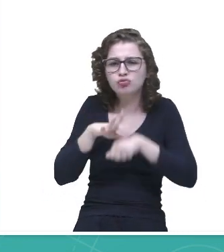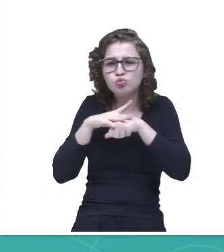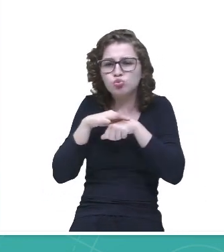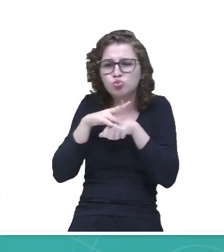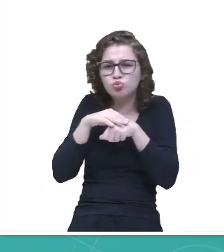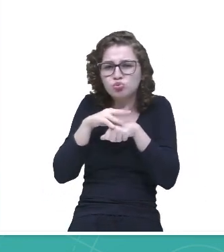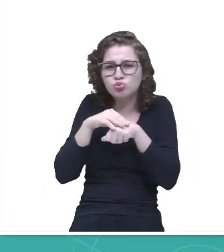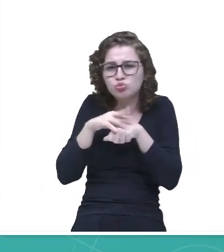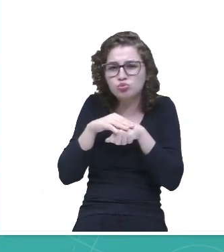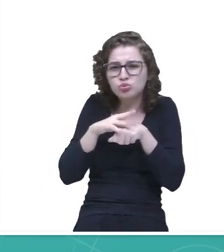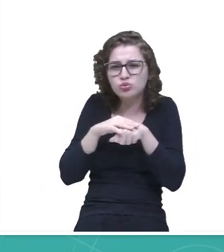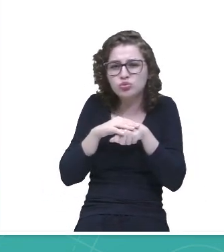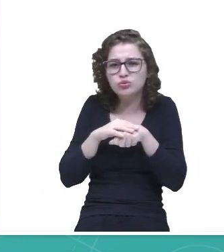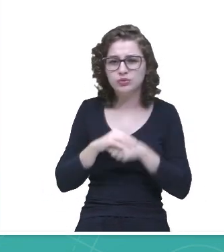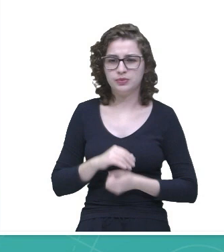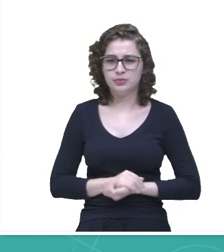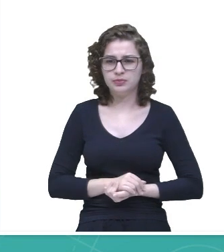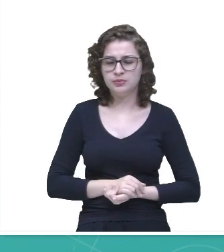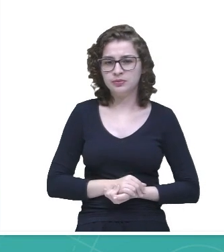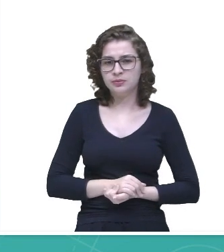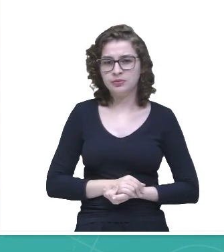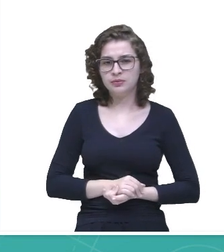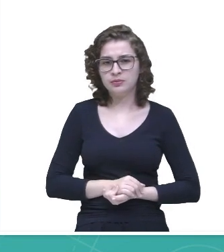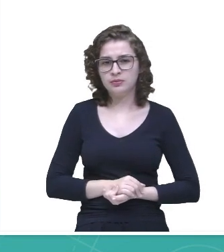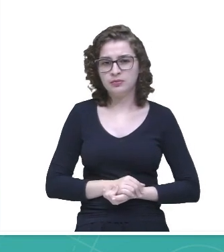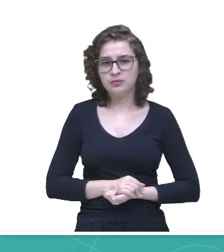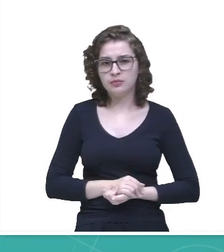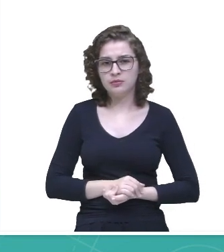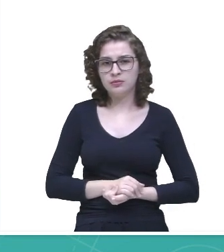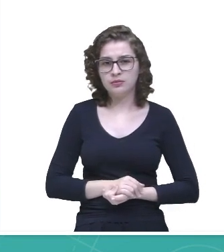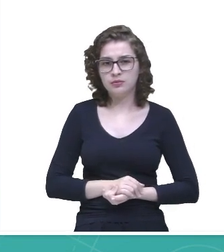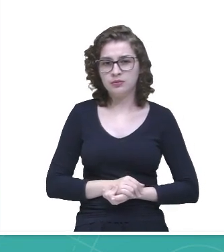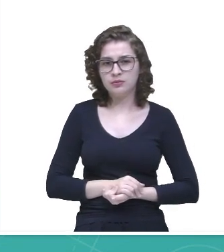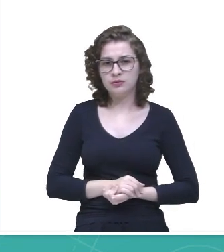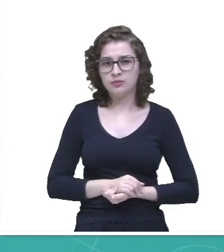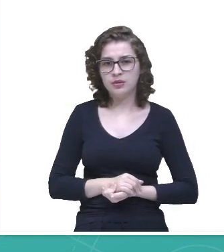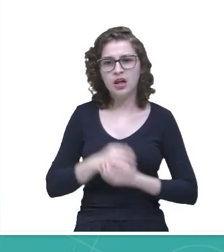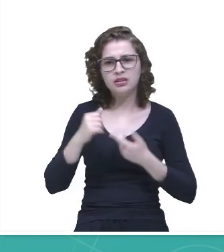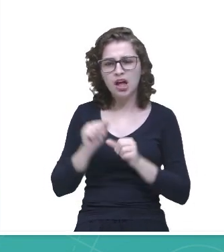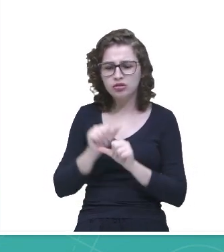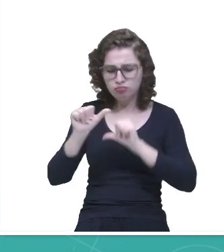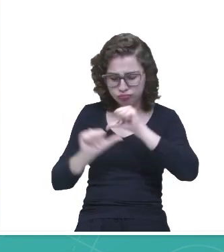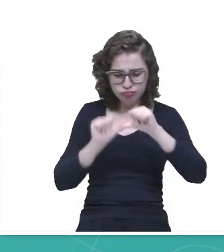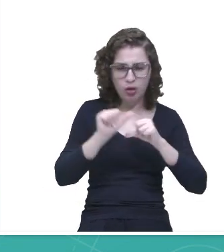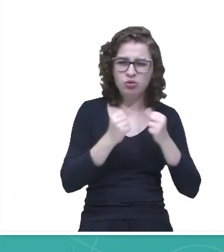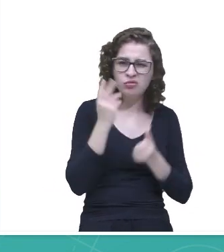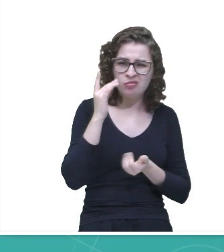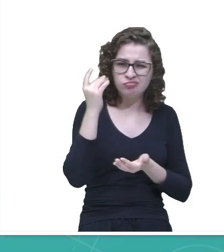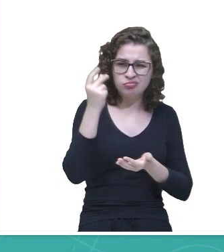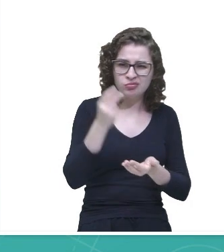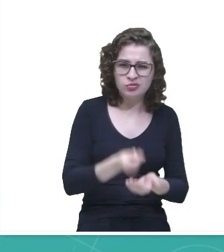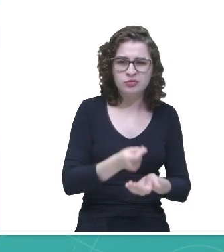Edvard Munch, que fez o grito, né? Então, essa aí é uma quarta versão da criança doente. Olha só a questão da